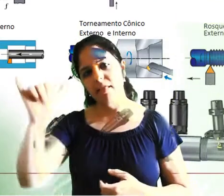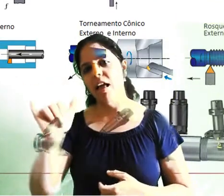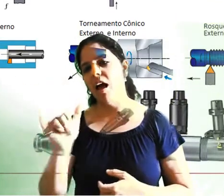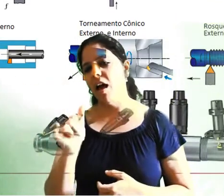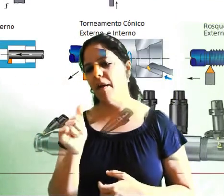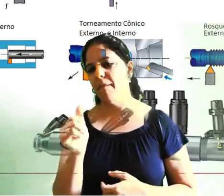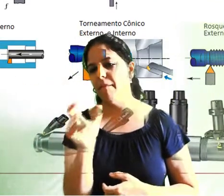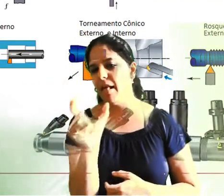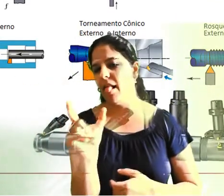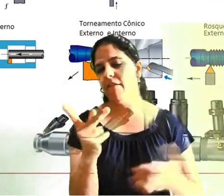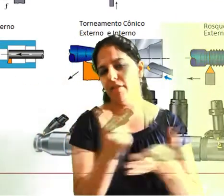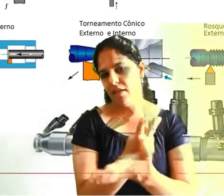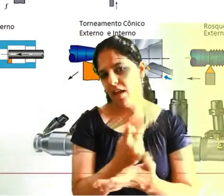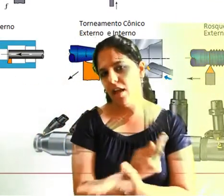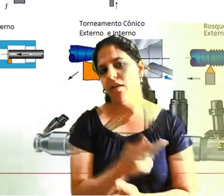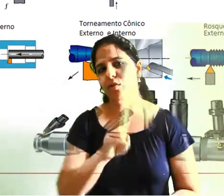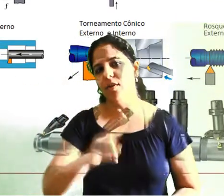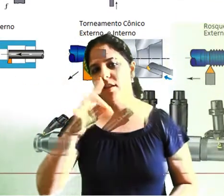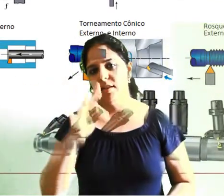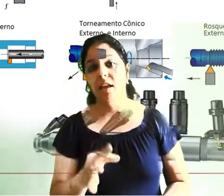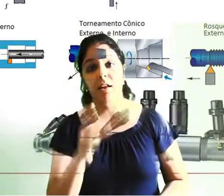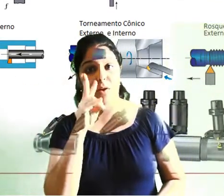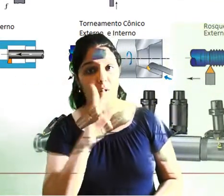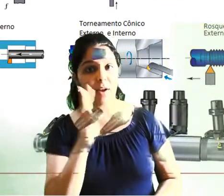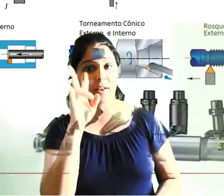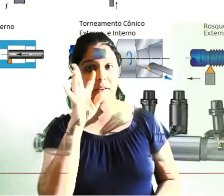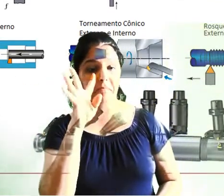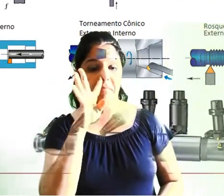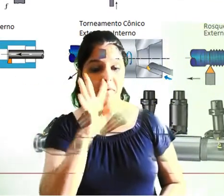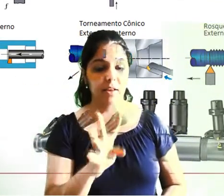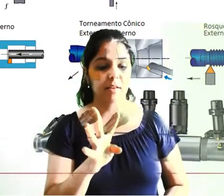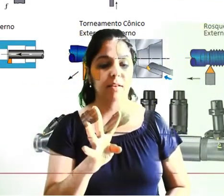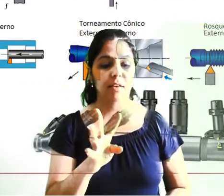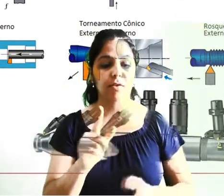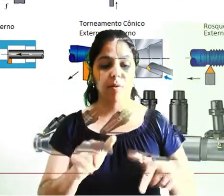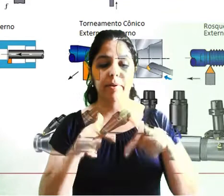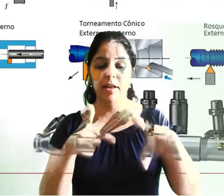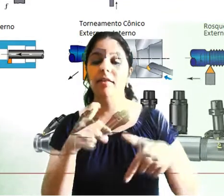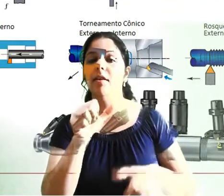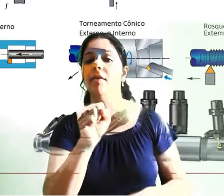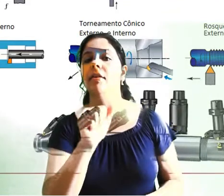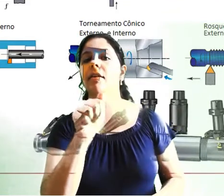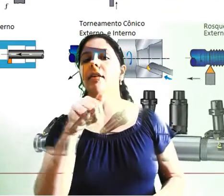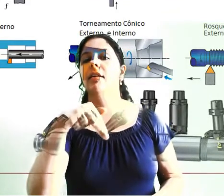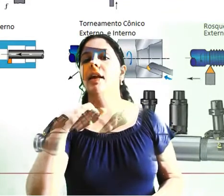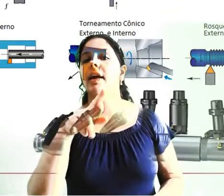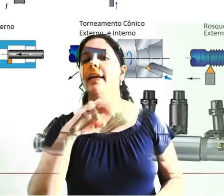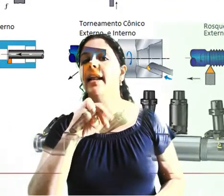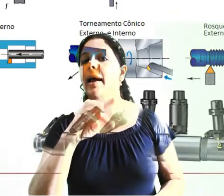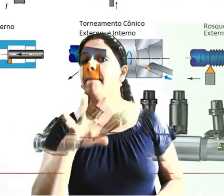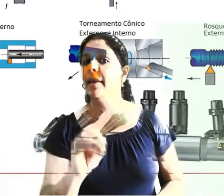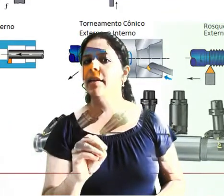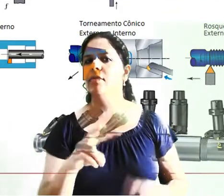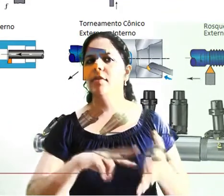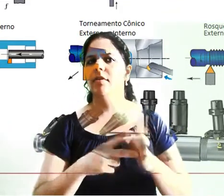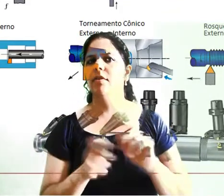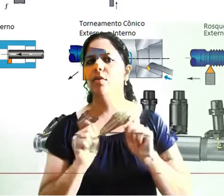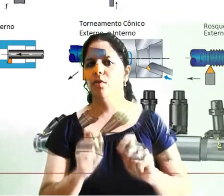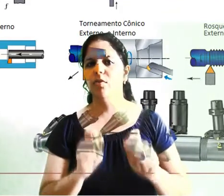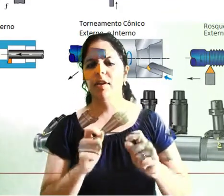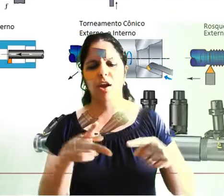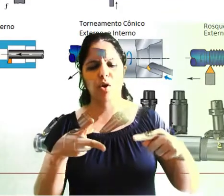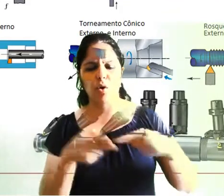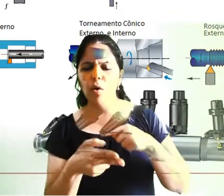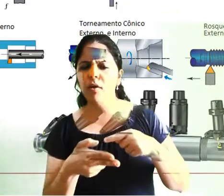tá? Ok? E aqui, ó, olha só que interessante, uma operação de sangramento, tá? Então a operação de sangramento nada mais é do que você cortar